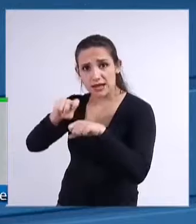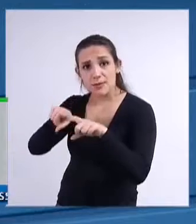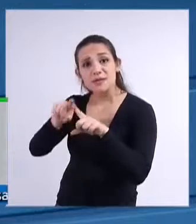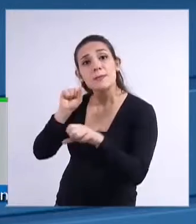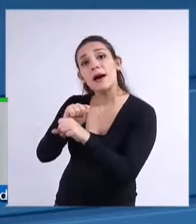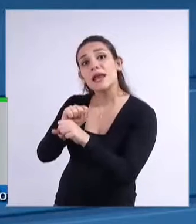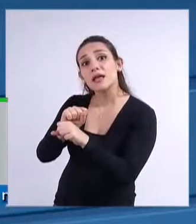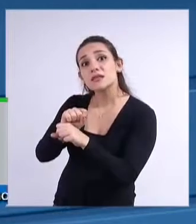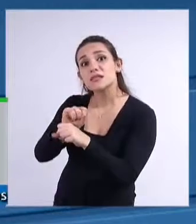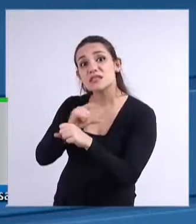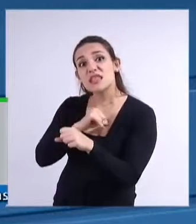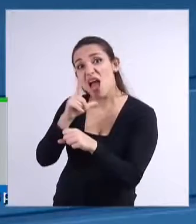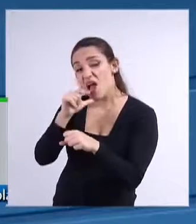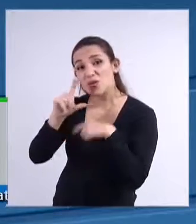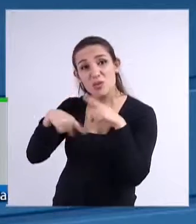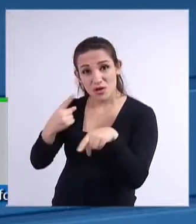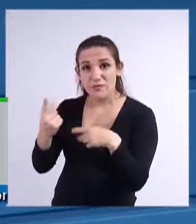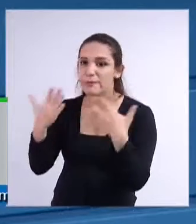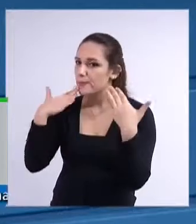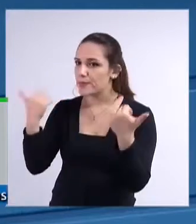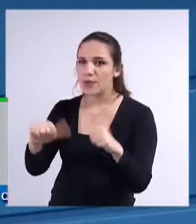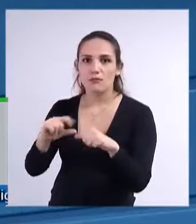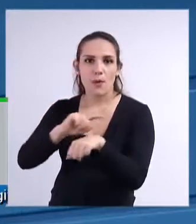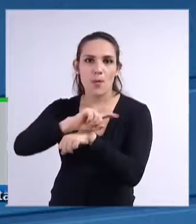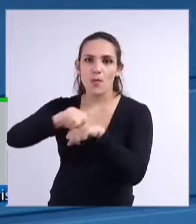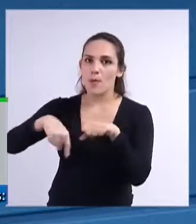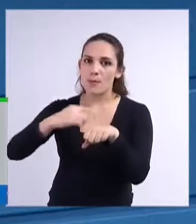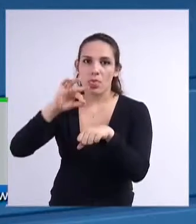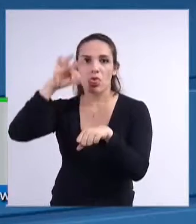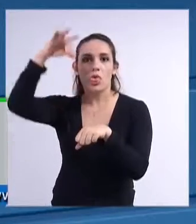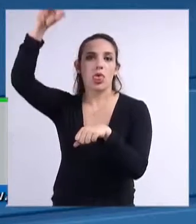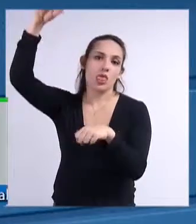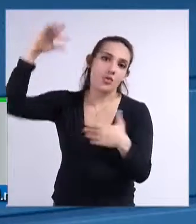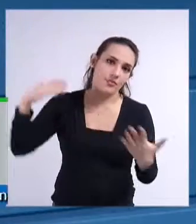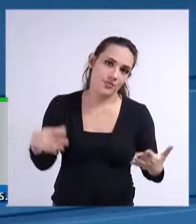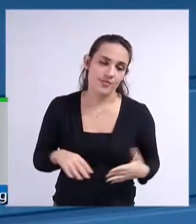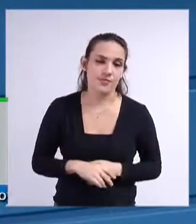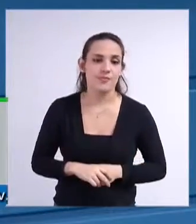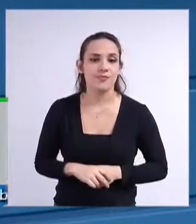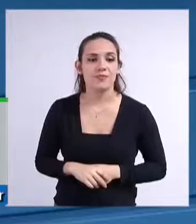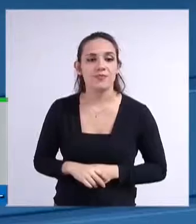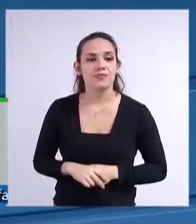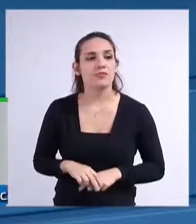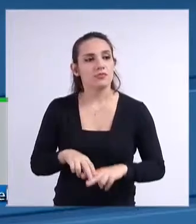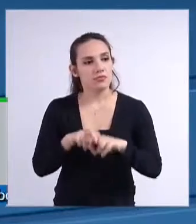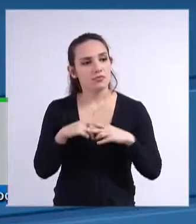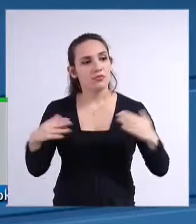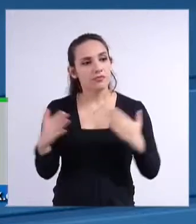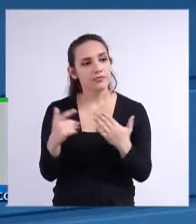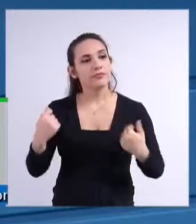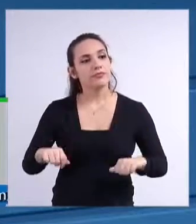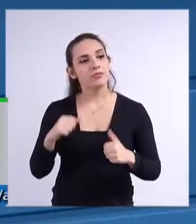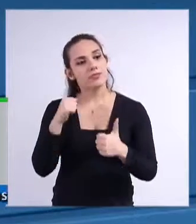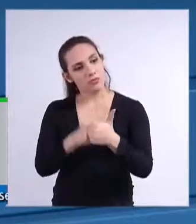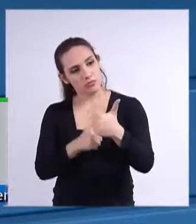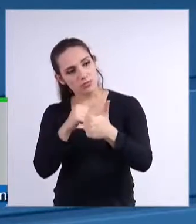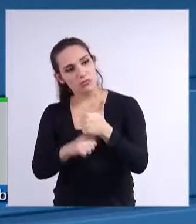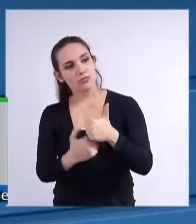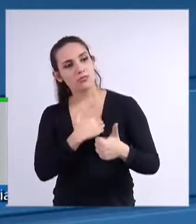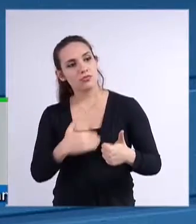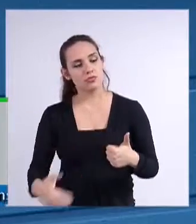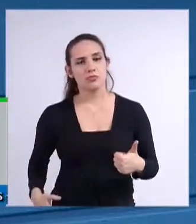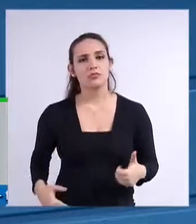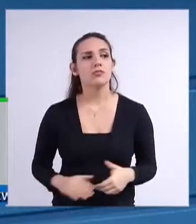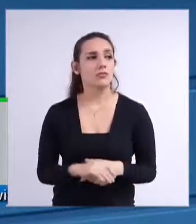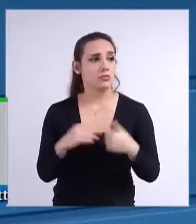realmente esse tema para debate e cobrar do poder público, nas nossas funções aqui também, de que essa